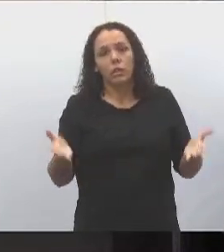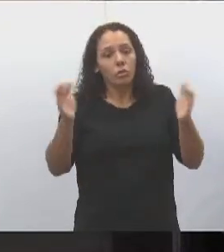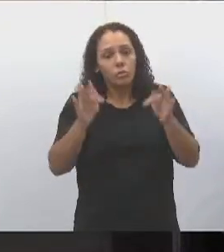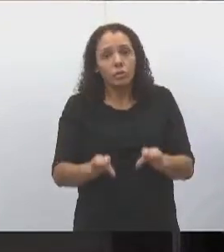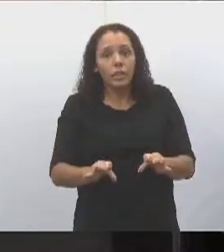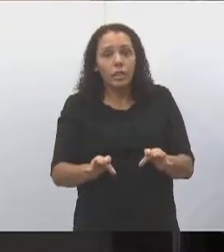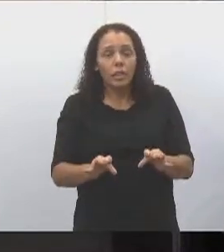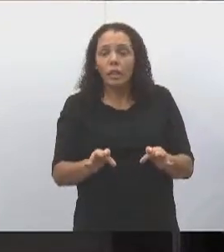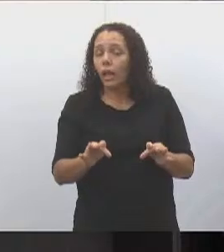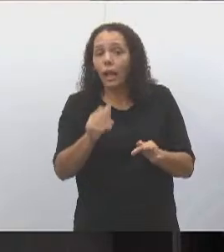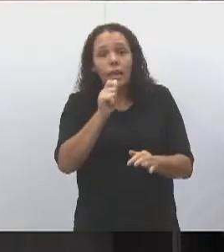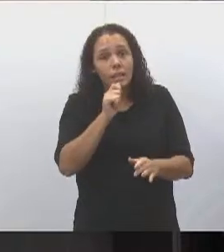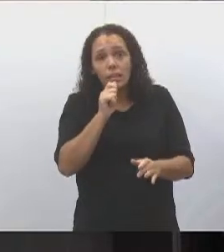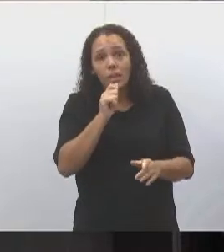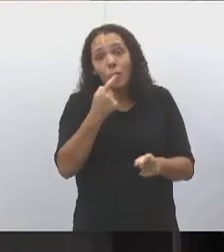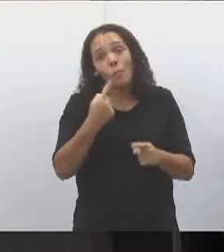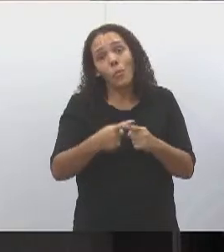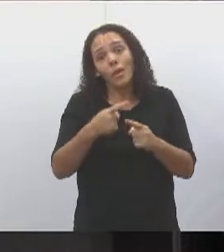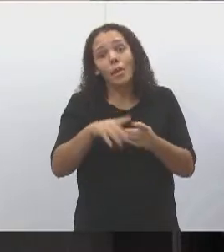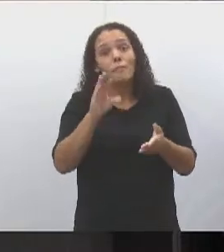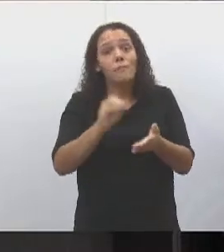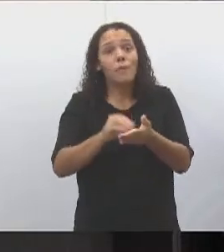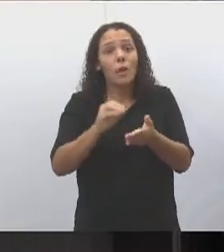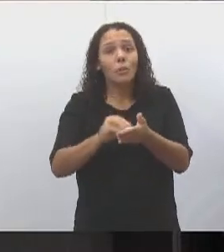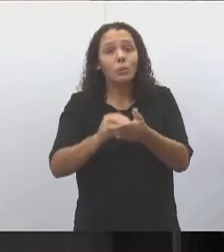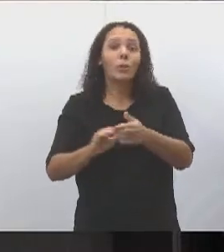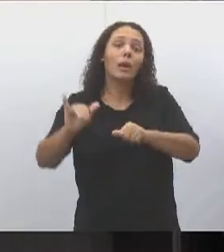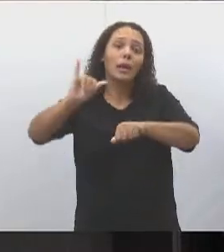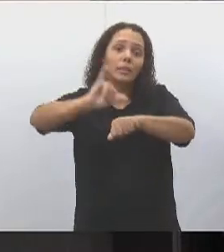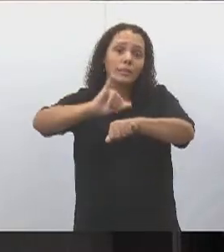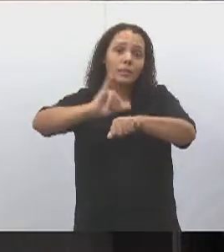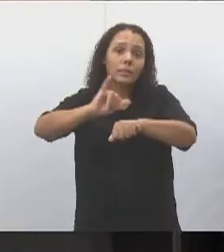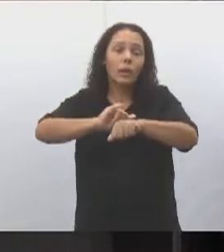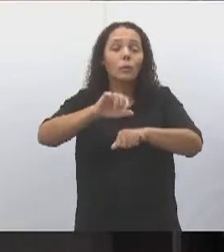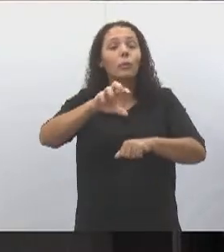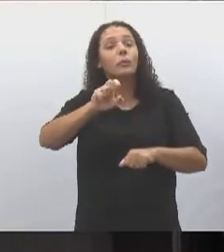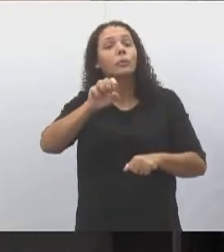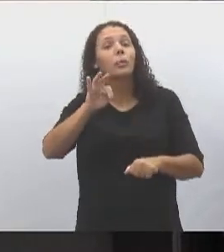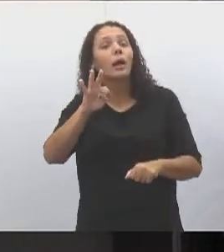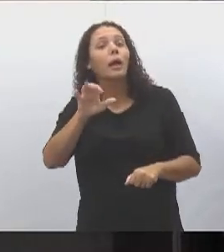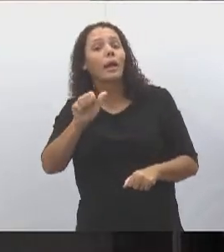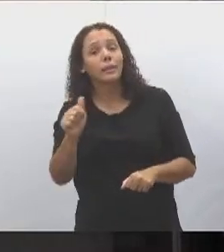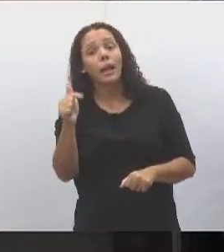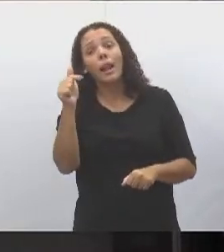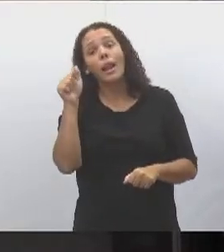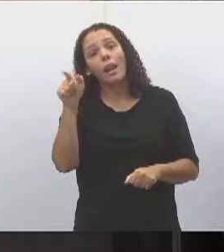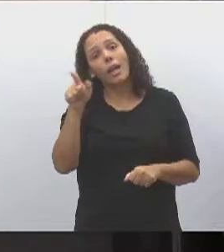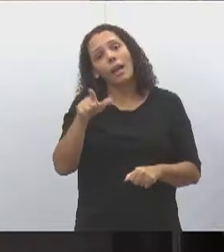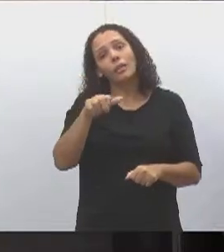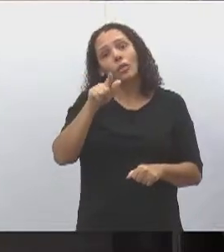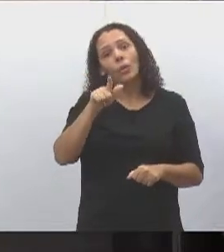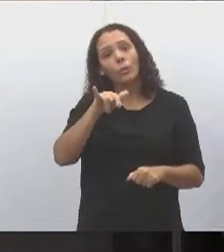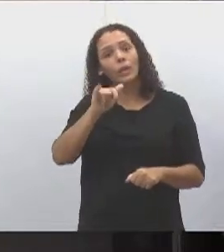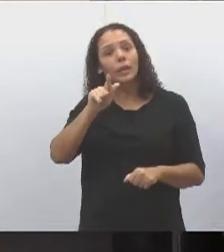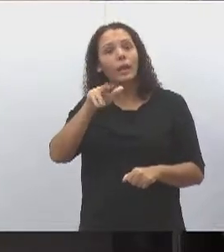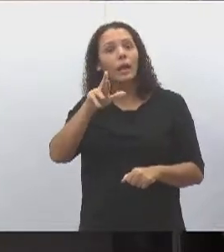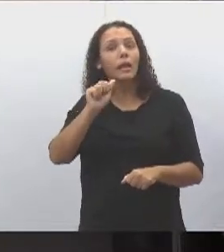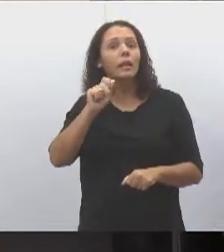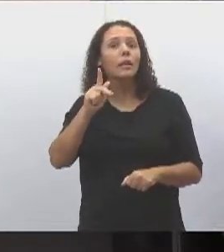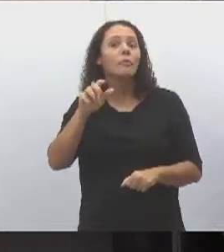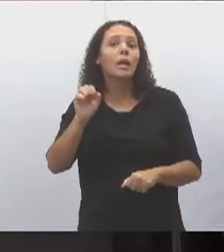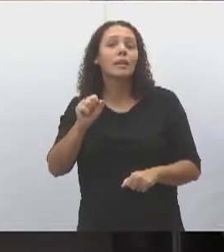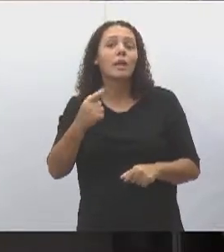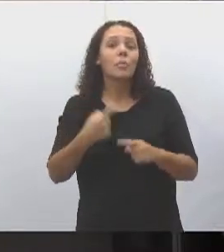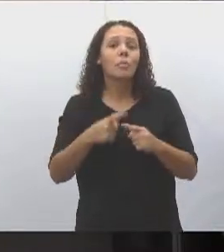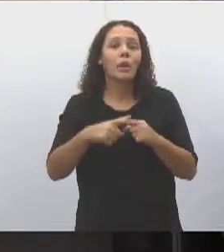porque não foi feita a central de tratamento lá no Igarapés. E não foi feito porque a Dutra foi lá e falou, não faça